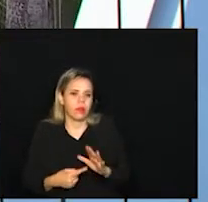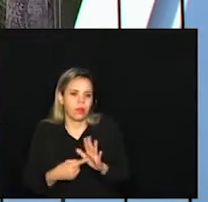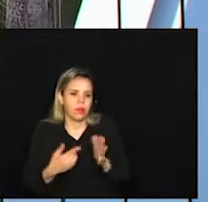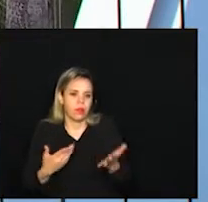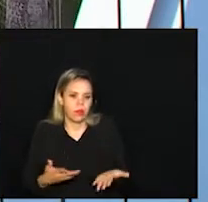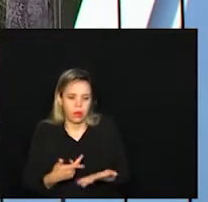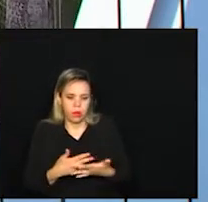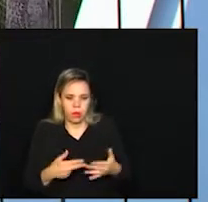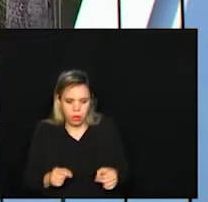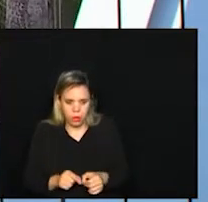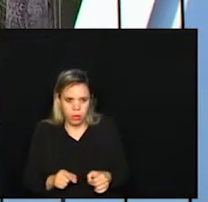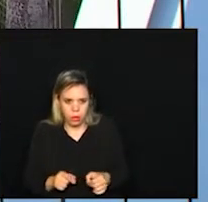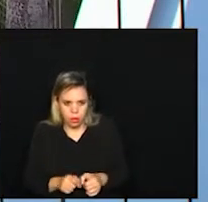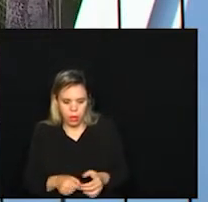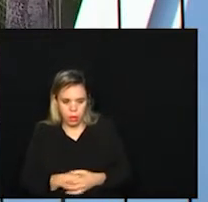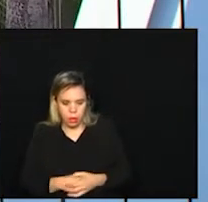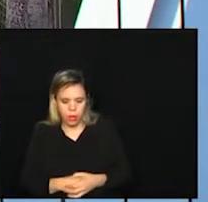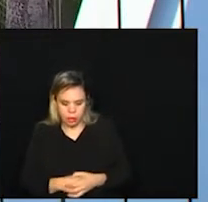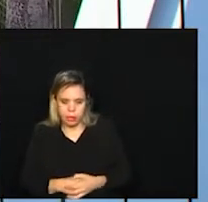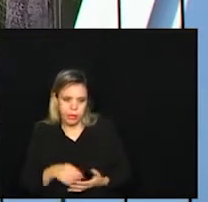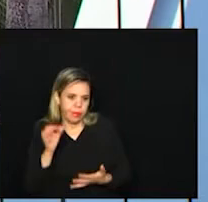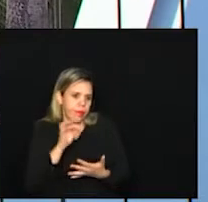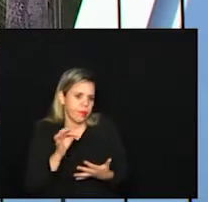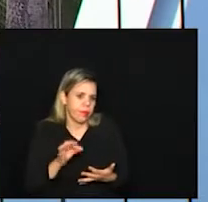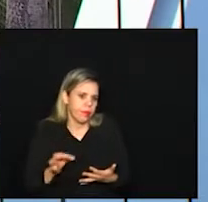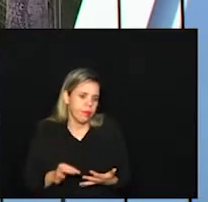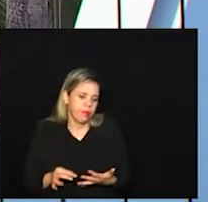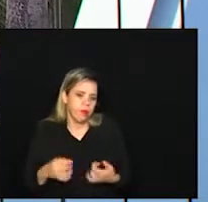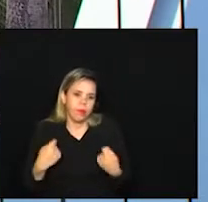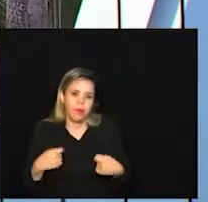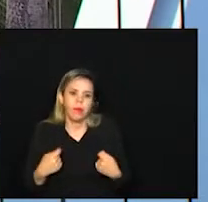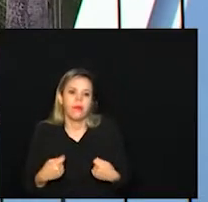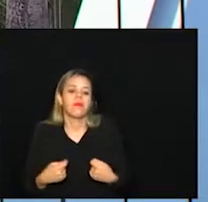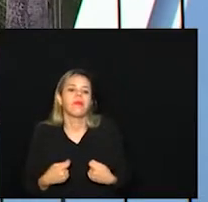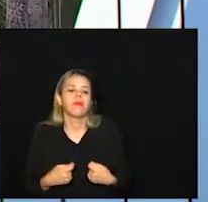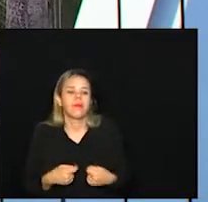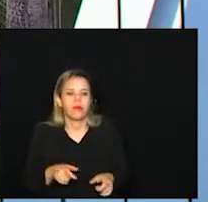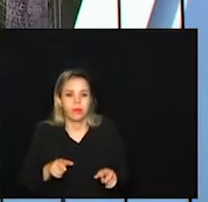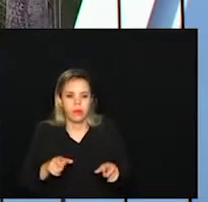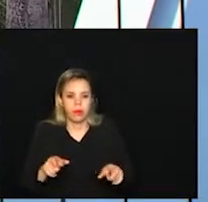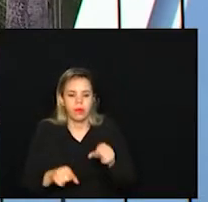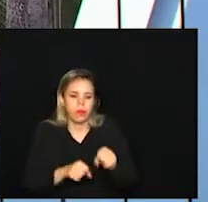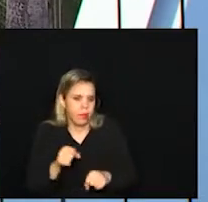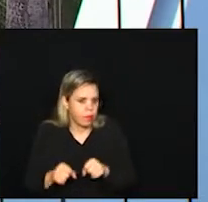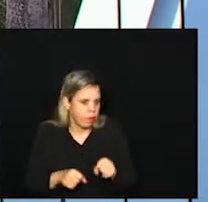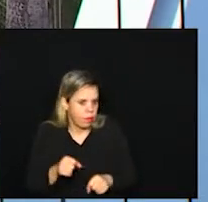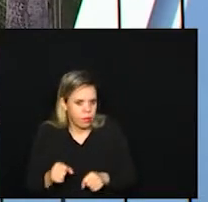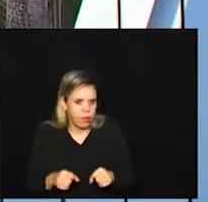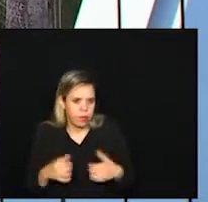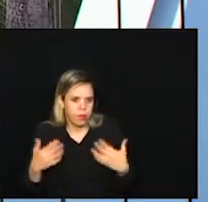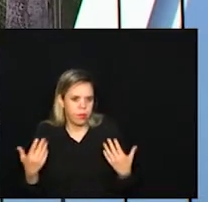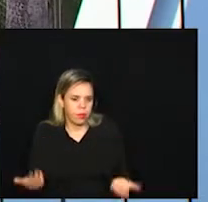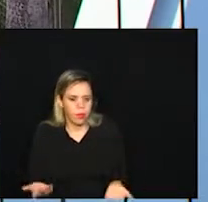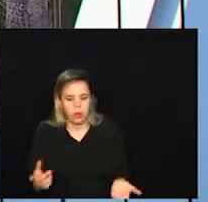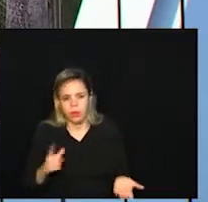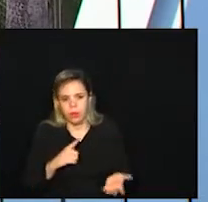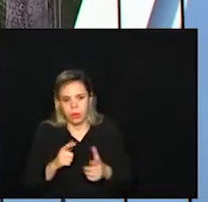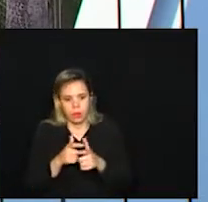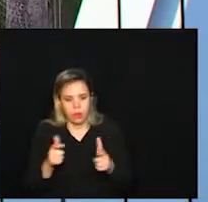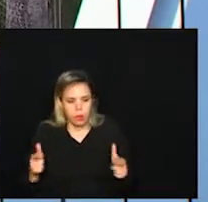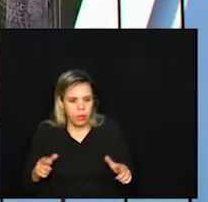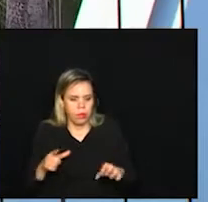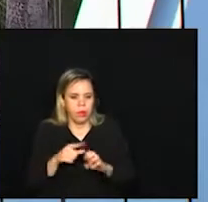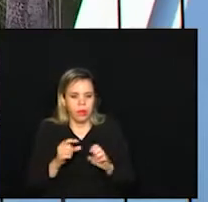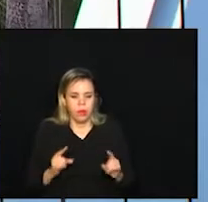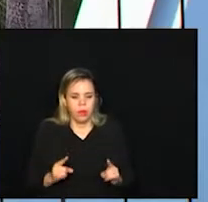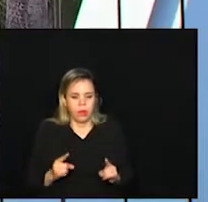apontados vários elementos aí da Necessidade das ciclovias de quando a grandes